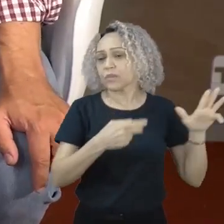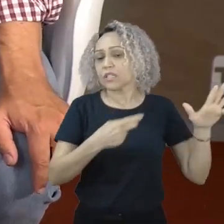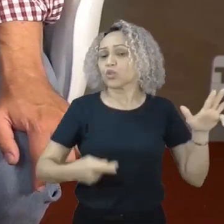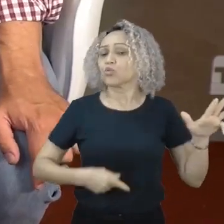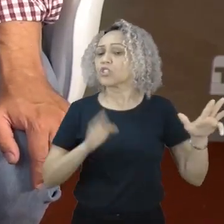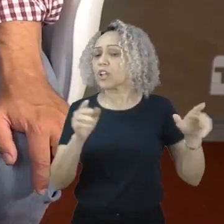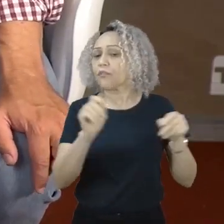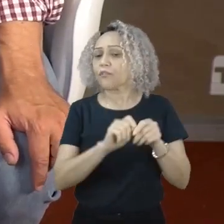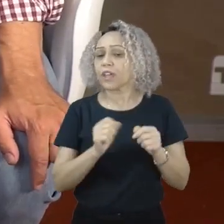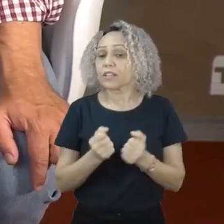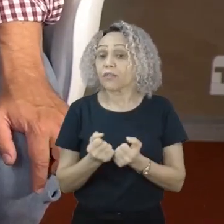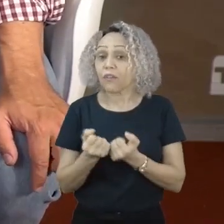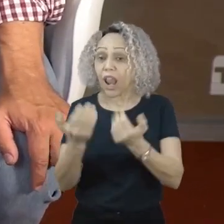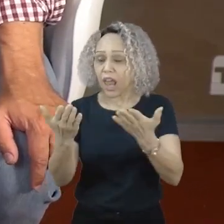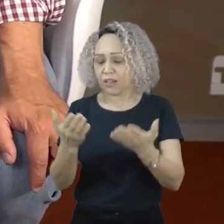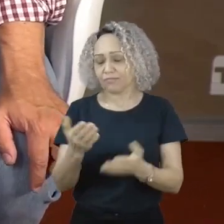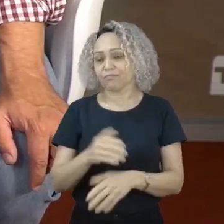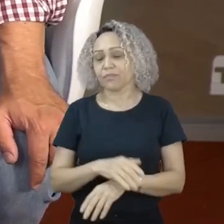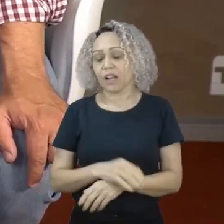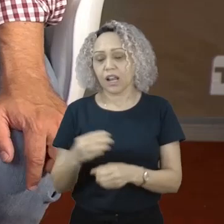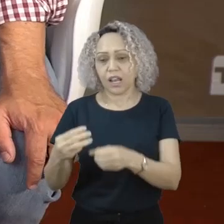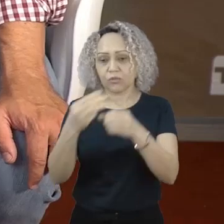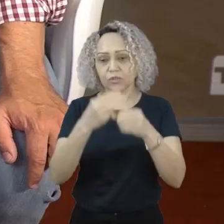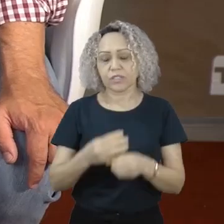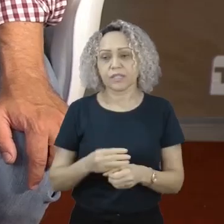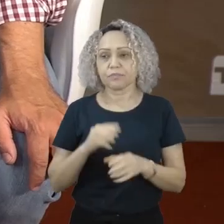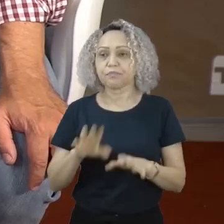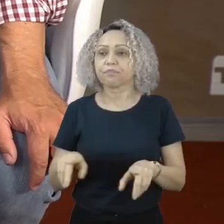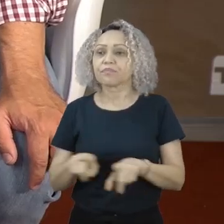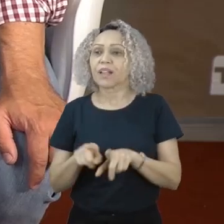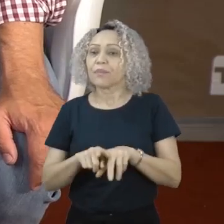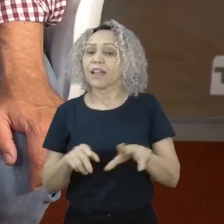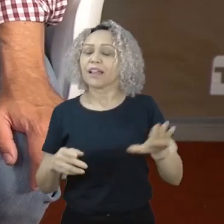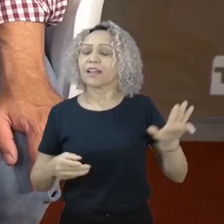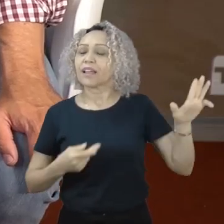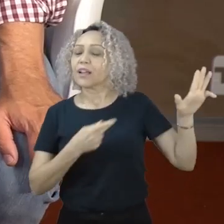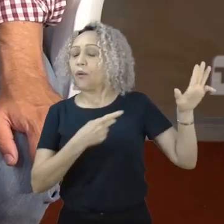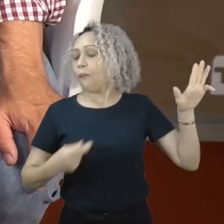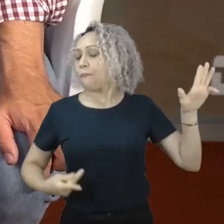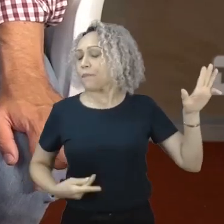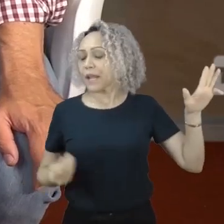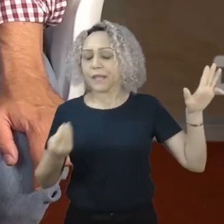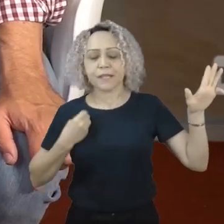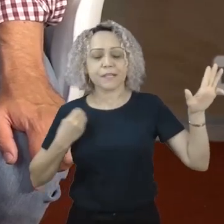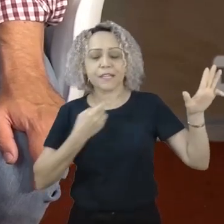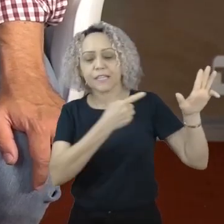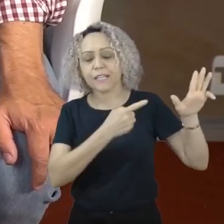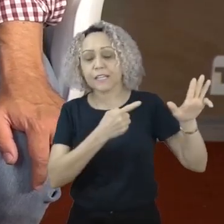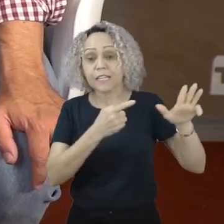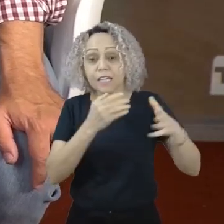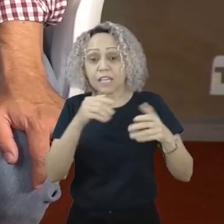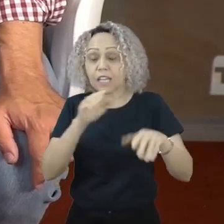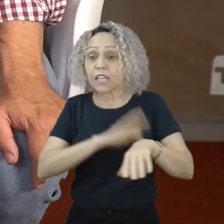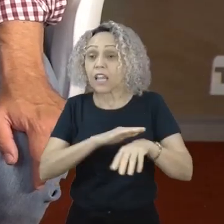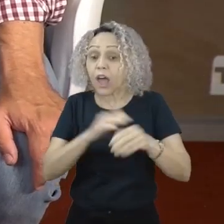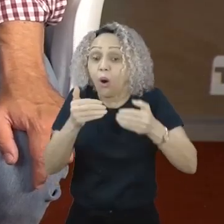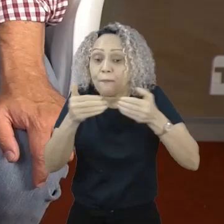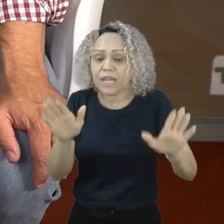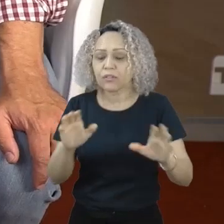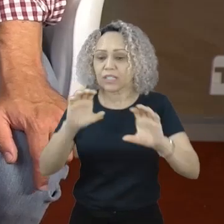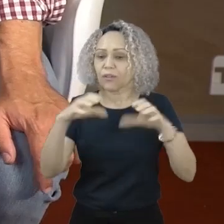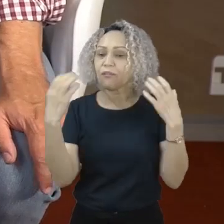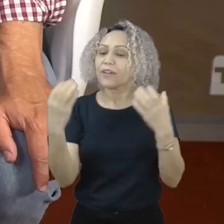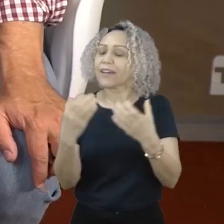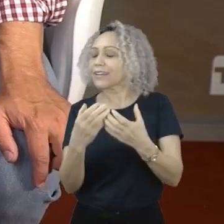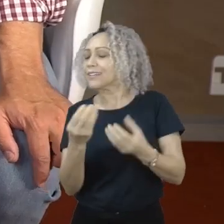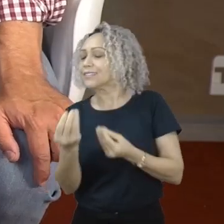eu queria lembrar um pouquinho da fala do presidente Lula na abertura da conferência sobre o poder do diálogo, a importância do diálogo. Queria que você falasse